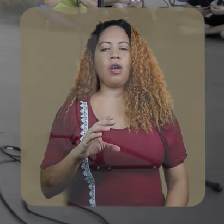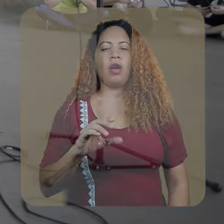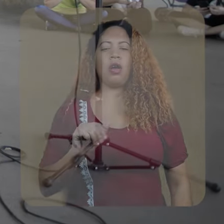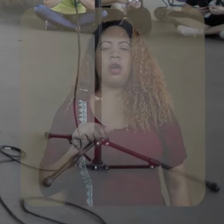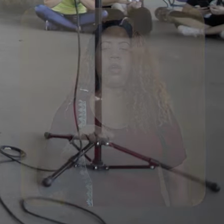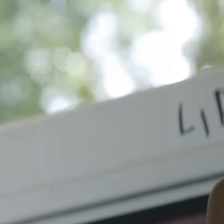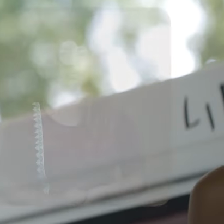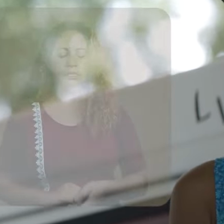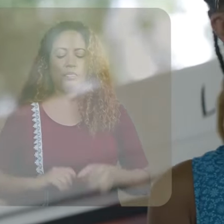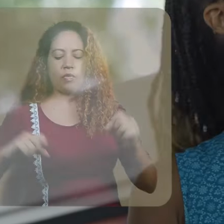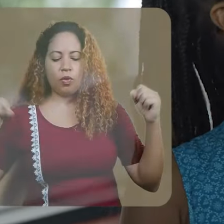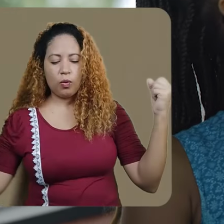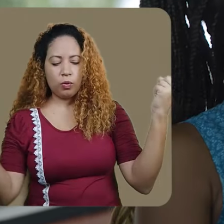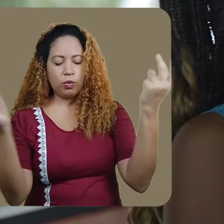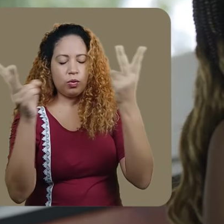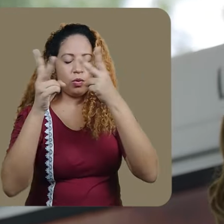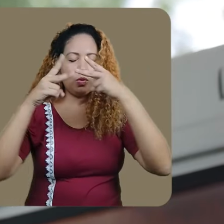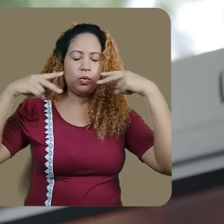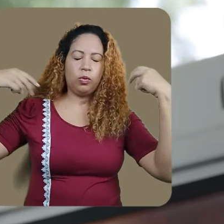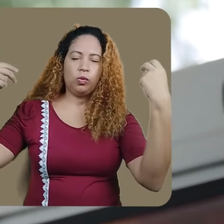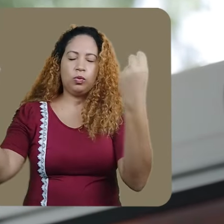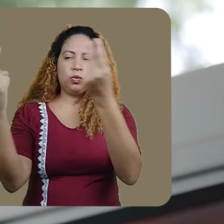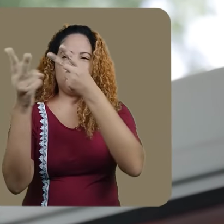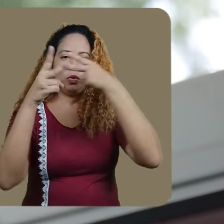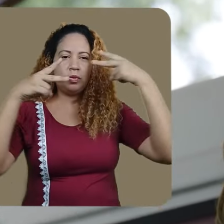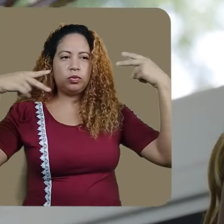gente chama de cânone, né?